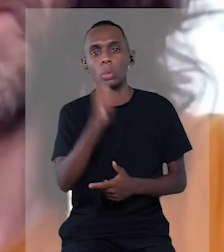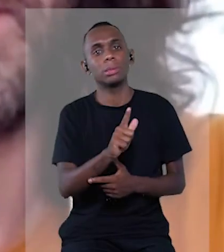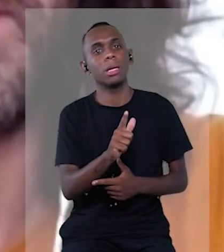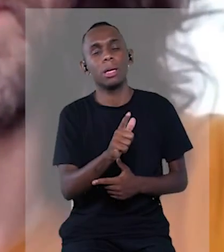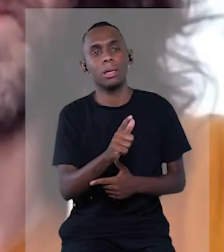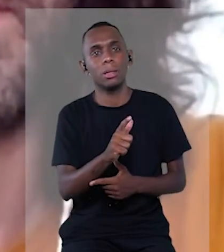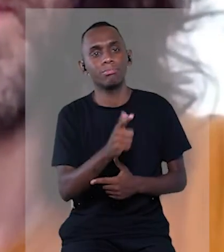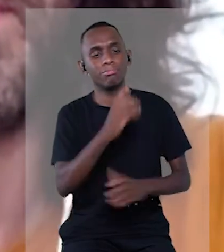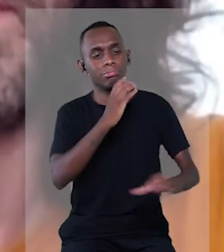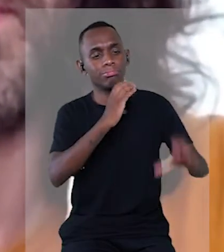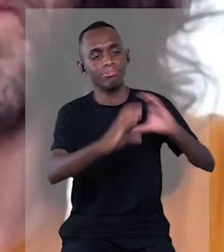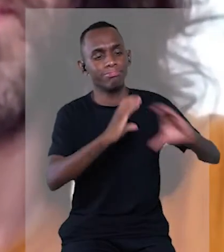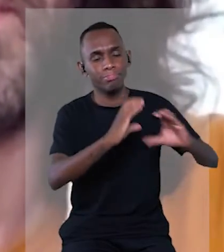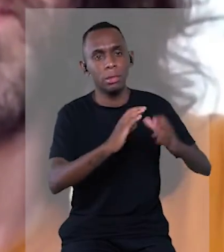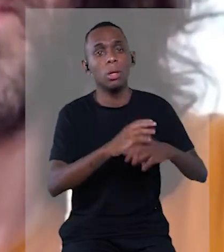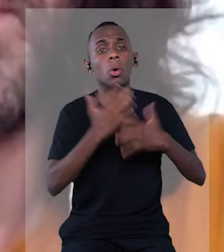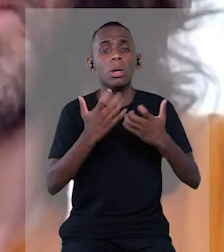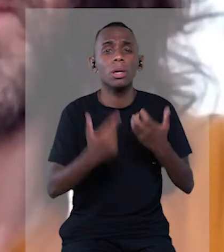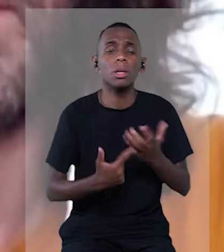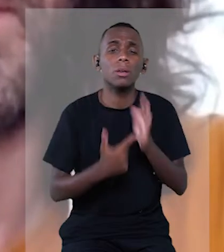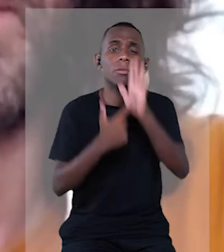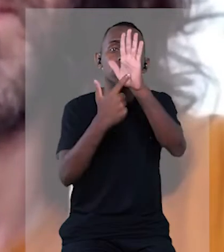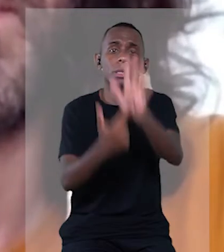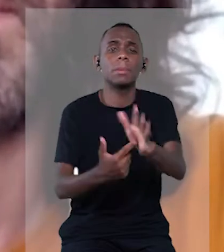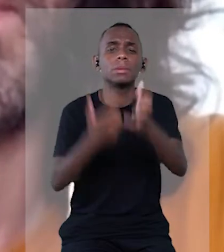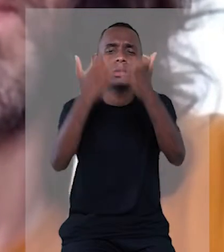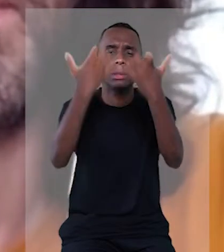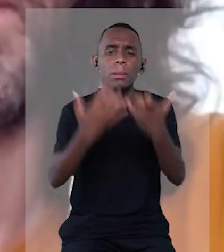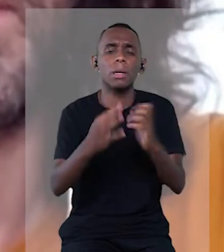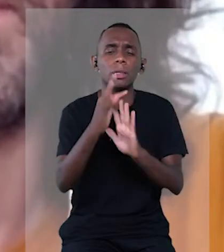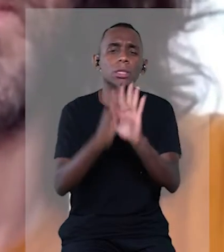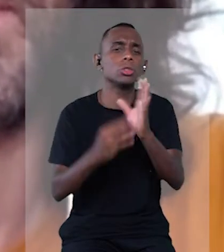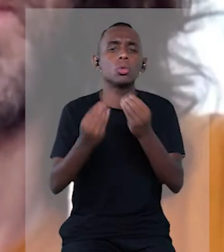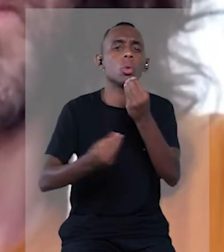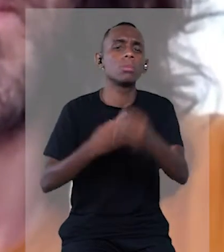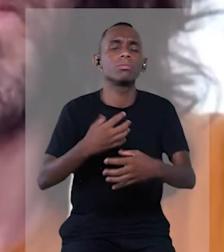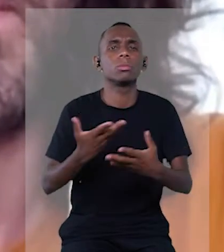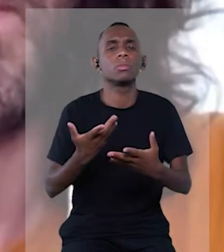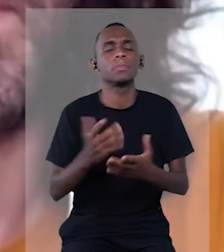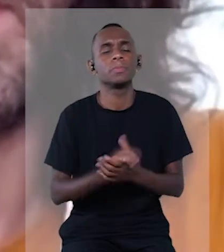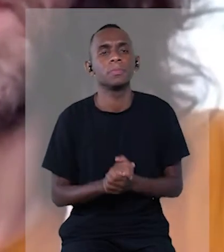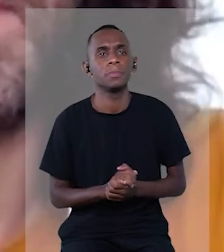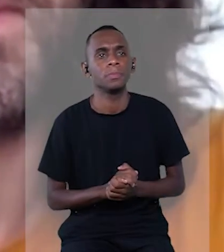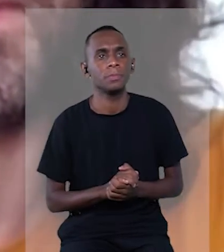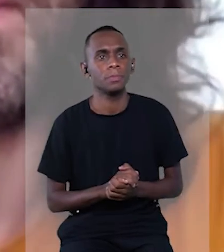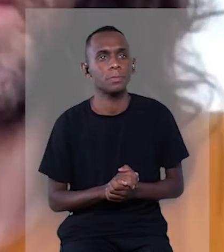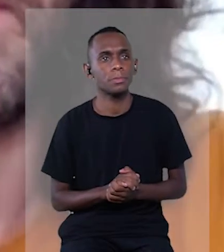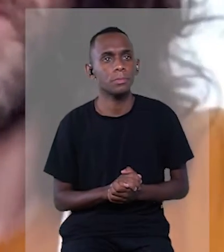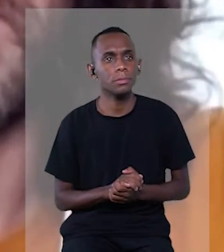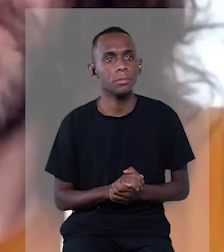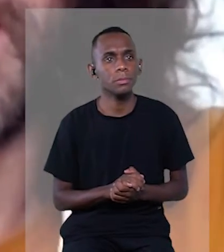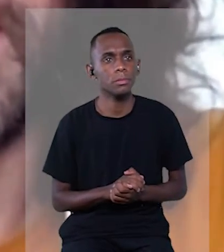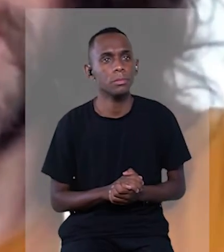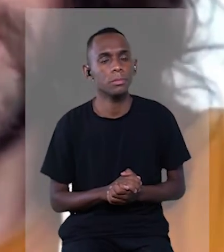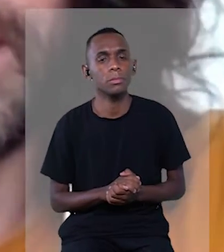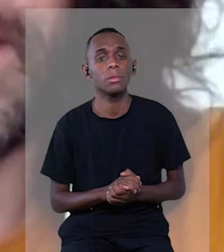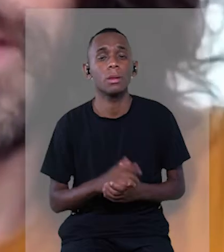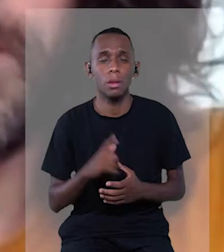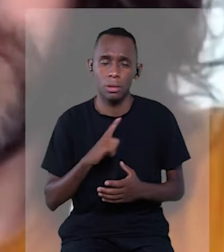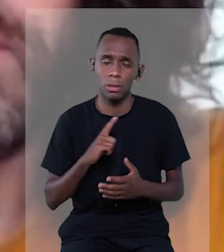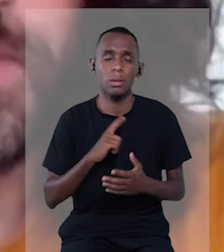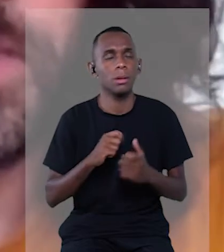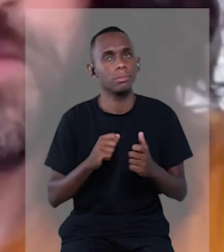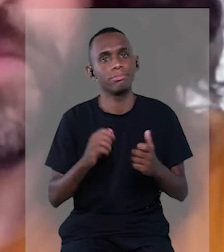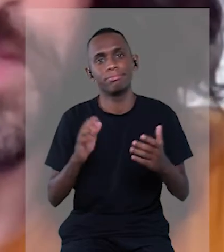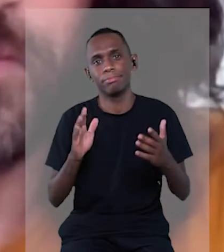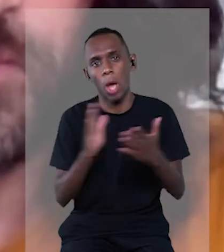né? Eu quero que você traga um pouco disso, desses textos seu no livro.